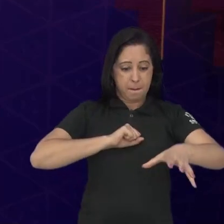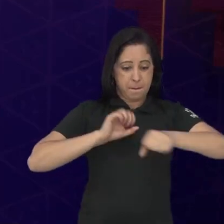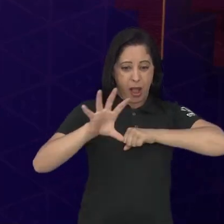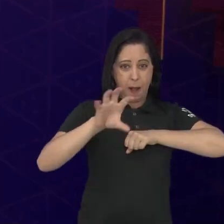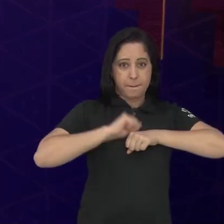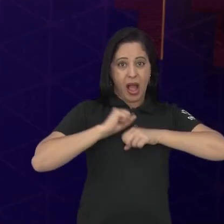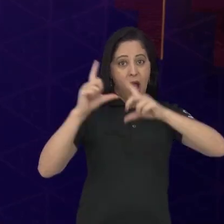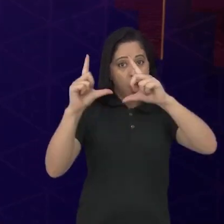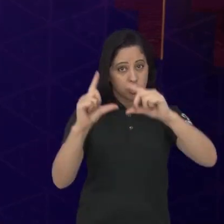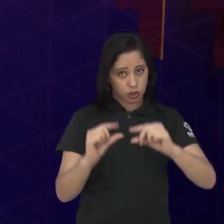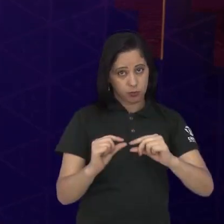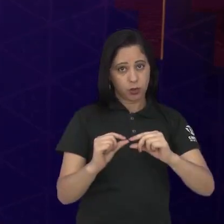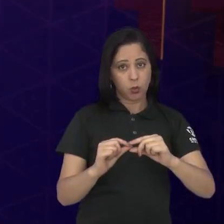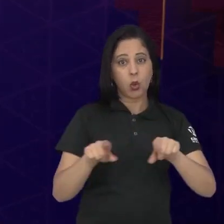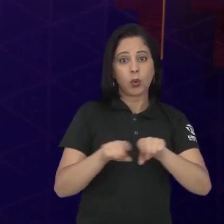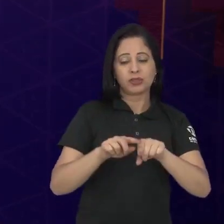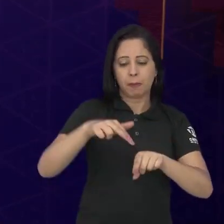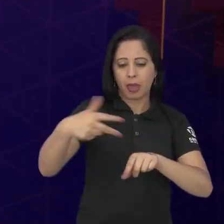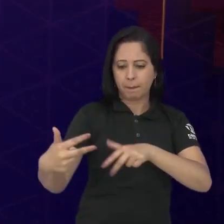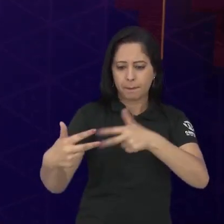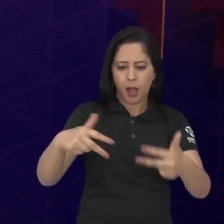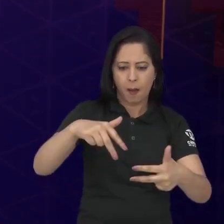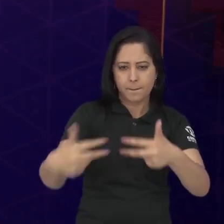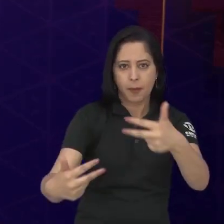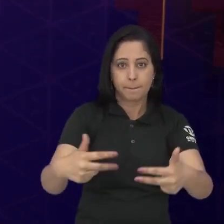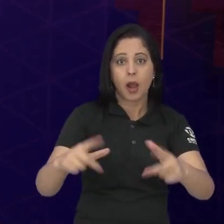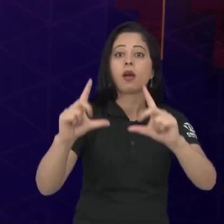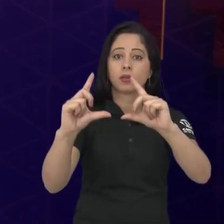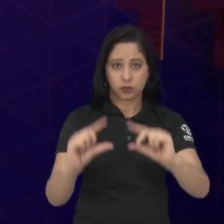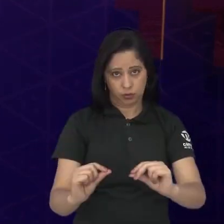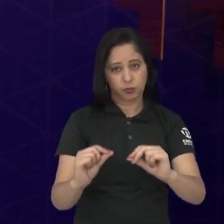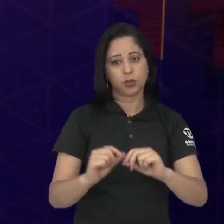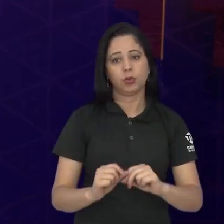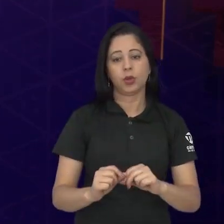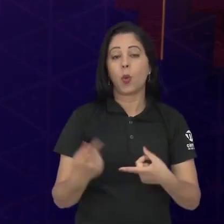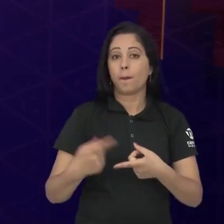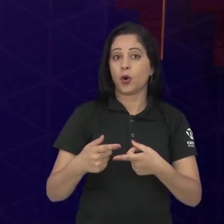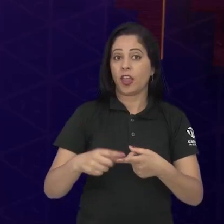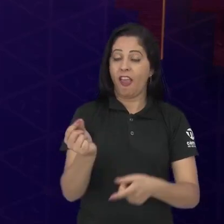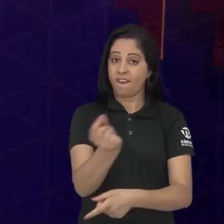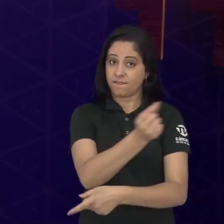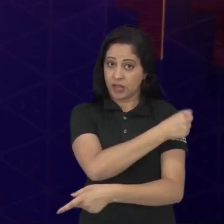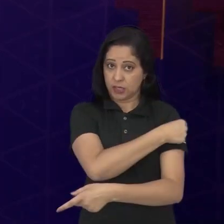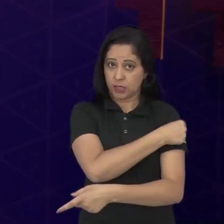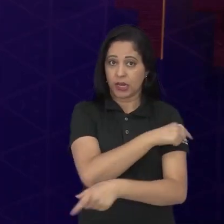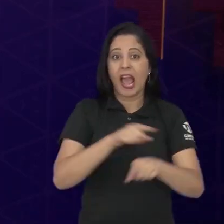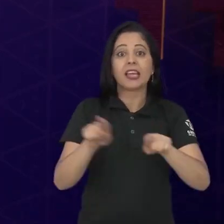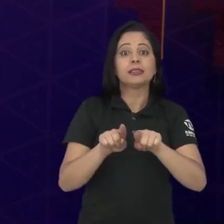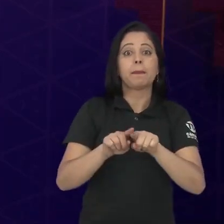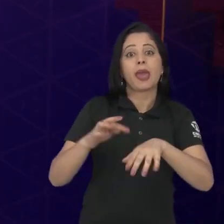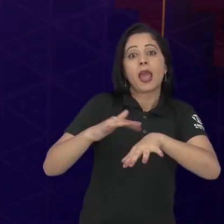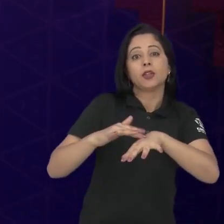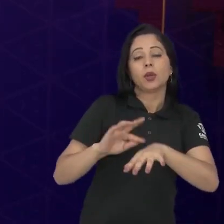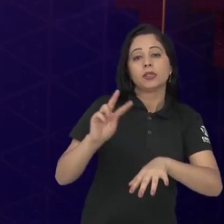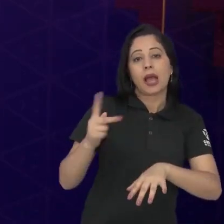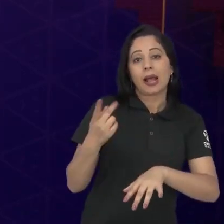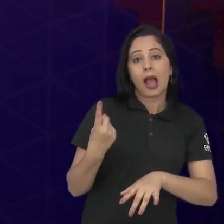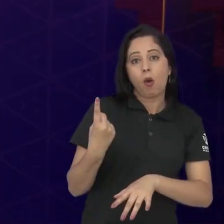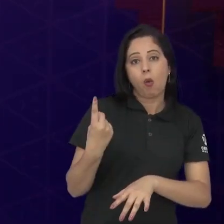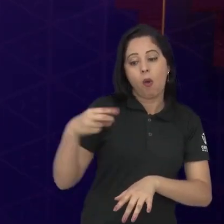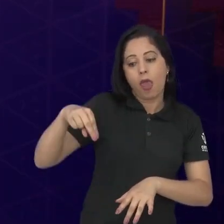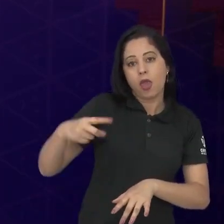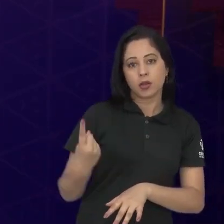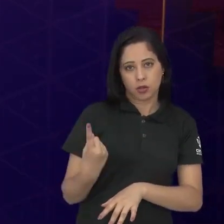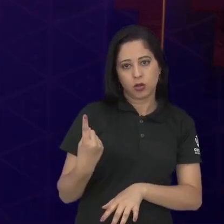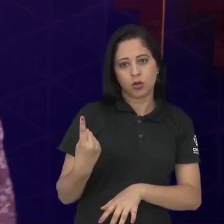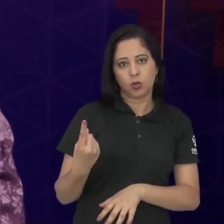número de mortos, né? E é a principal solução tanto da H1N1, né, que a gente toma vacina